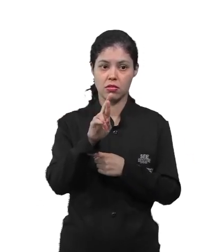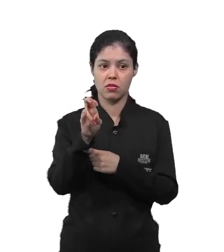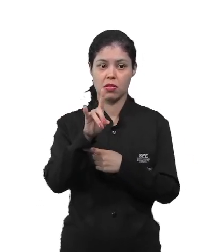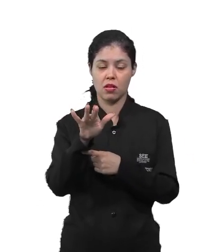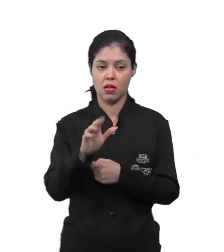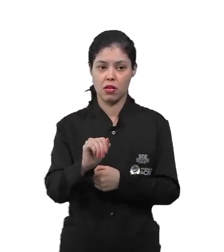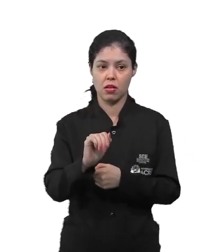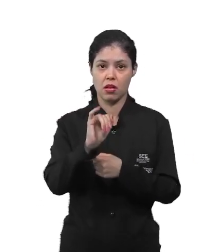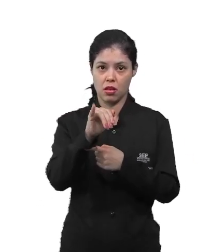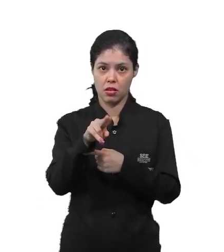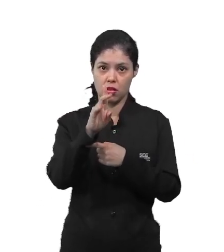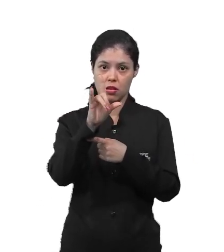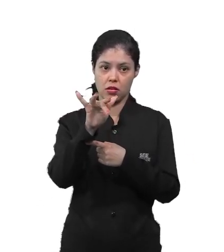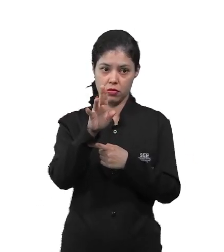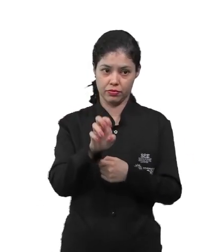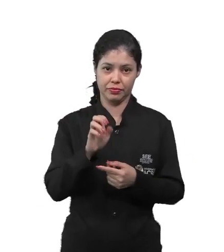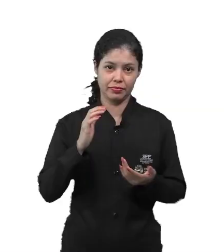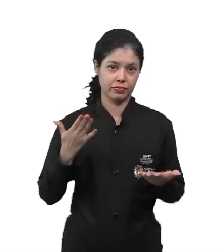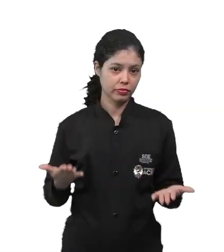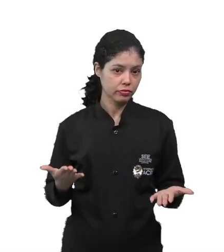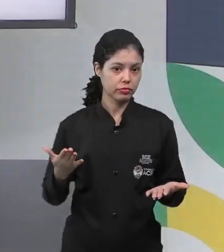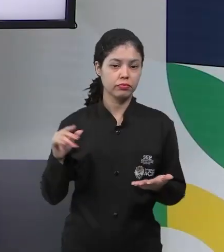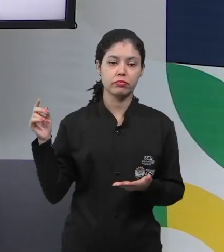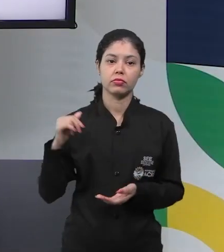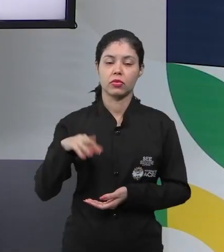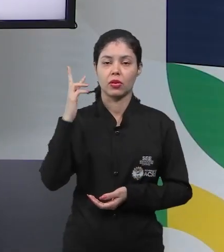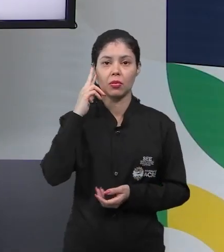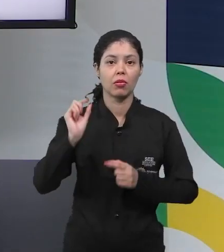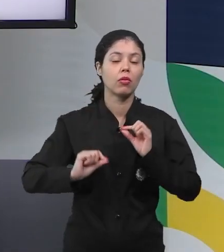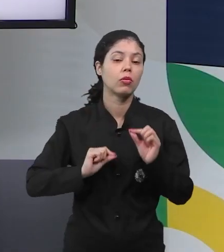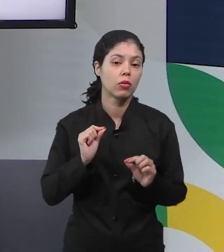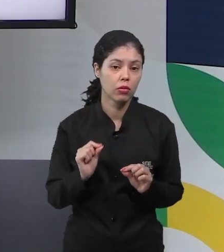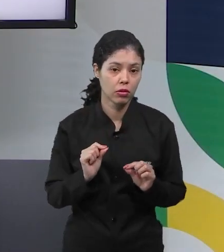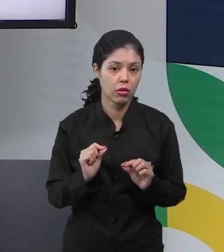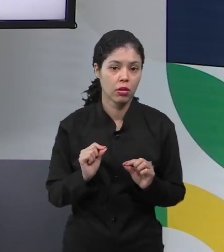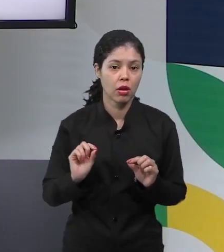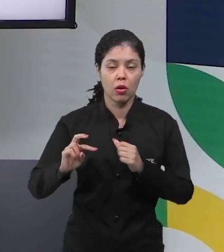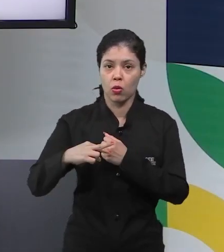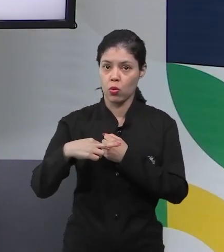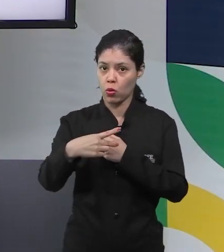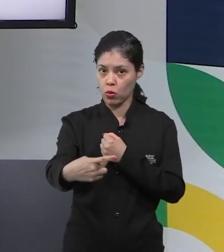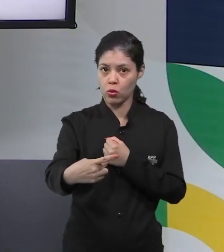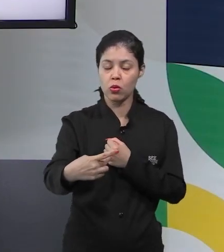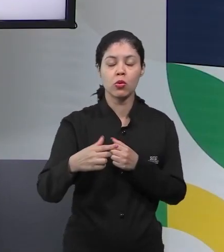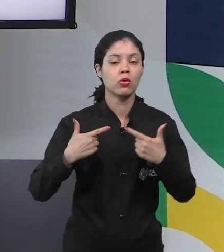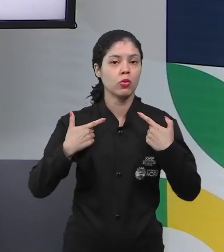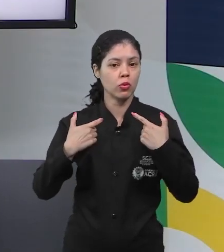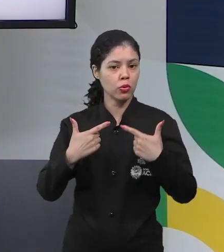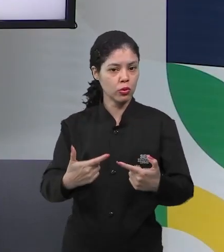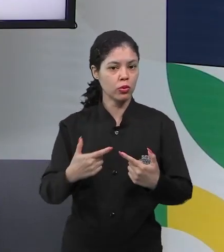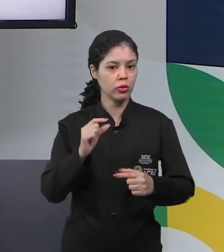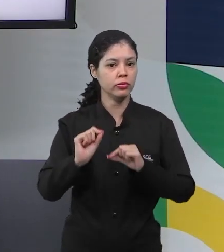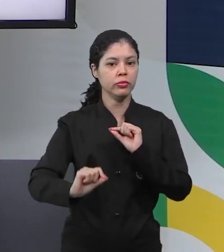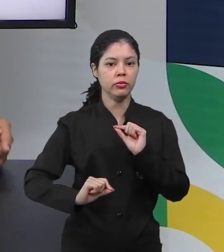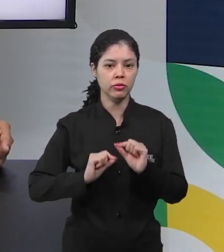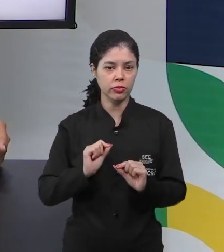à insanidade. Então, normalmente, as consequências de uma guerra